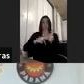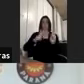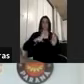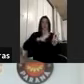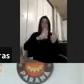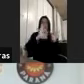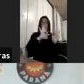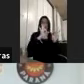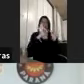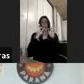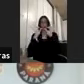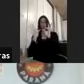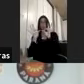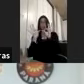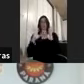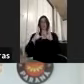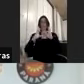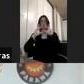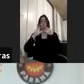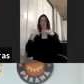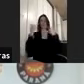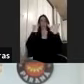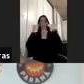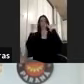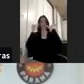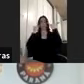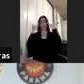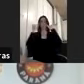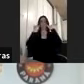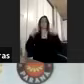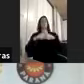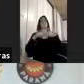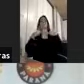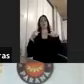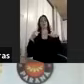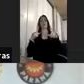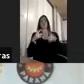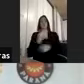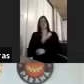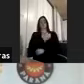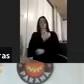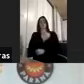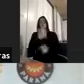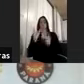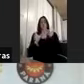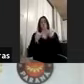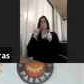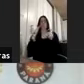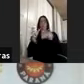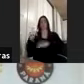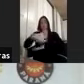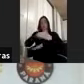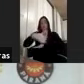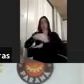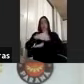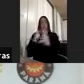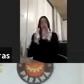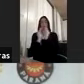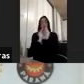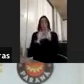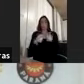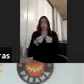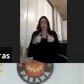para ver que não diminui o número de barracas à frente lá da Renault, não, gente, só aumenta, só aumenta. Aumenta e